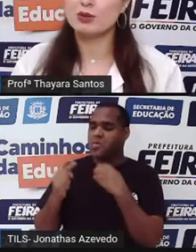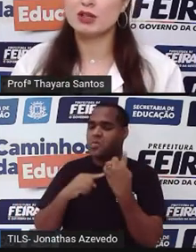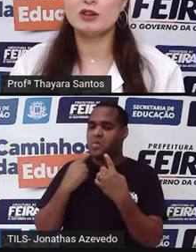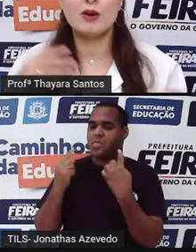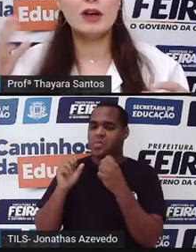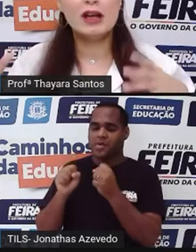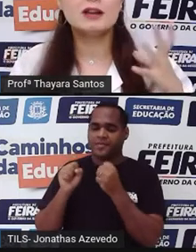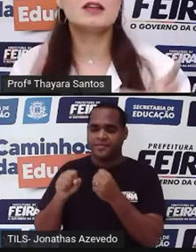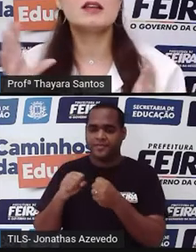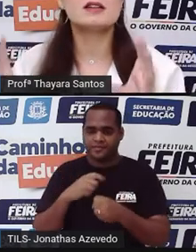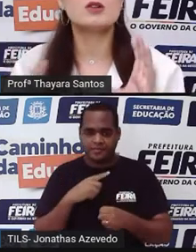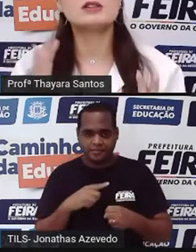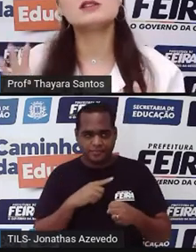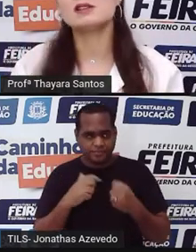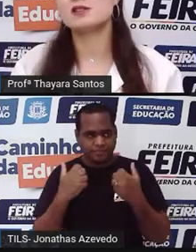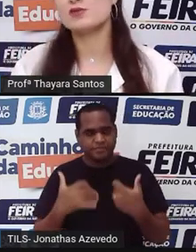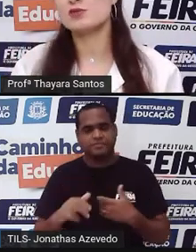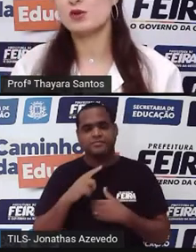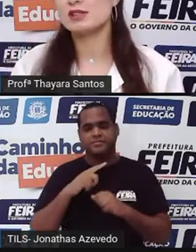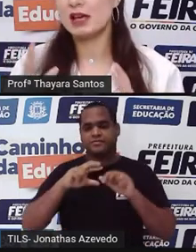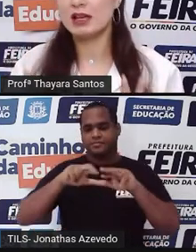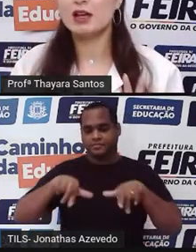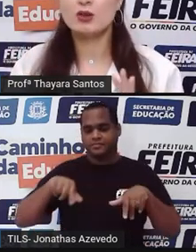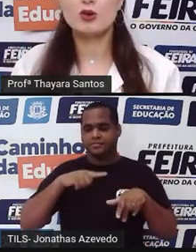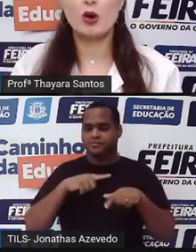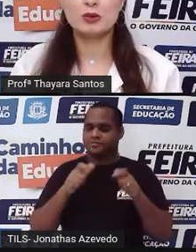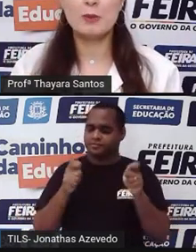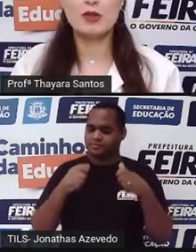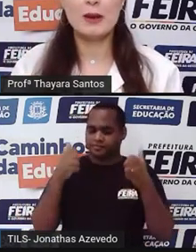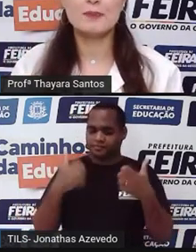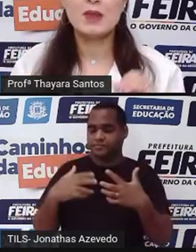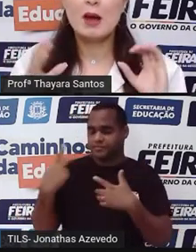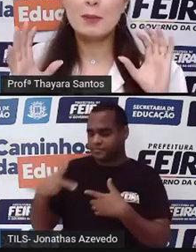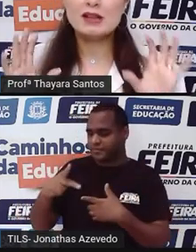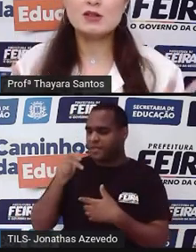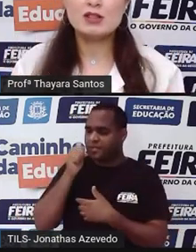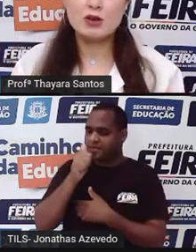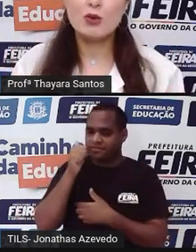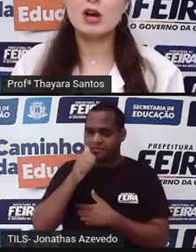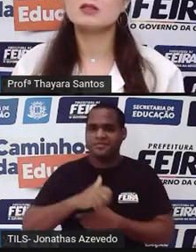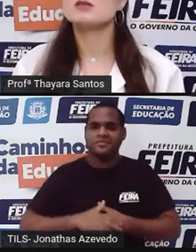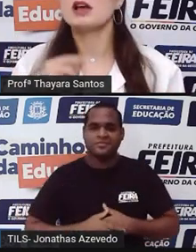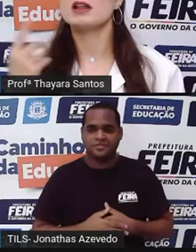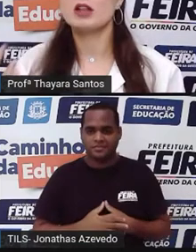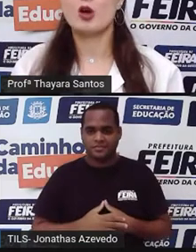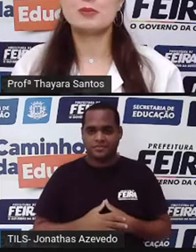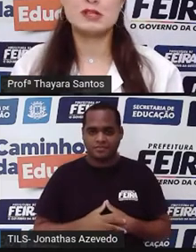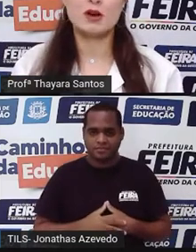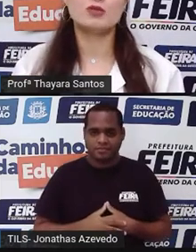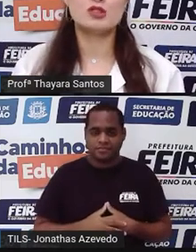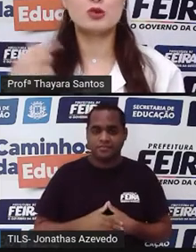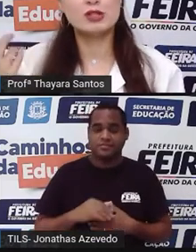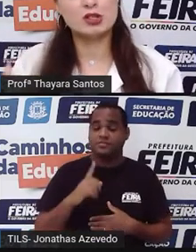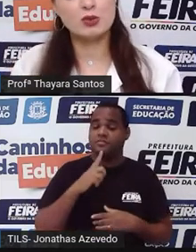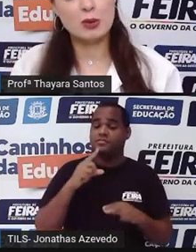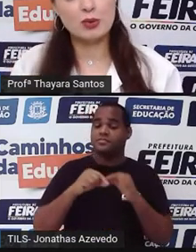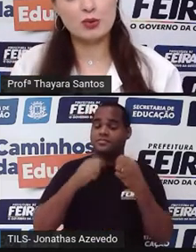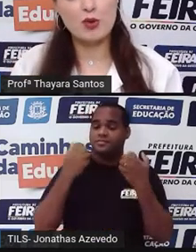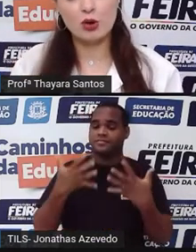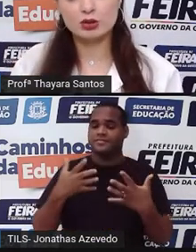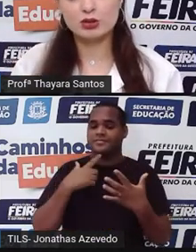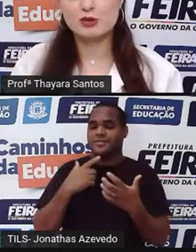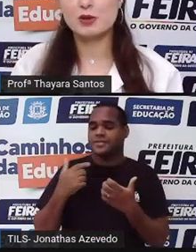Quando ele chegar em um e eu tenho todas essas funções aí no corpo da mulher passou e cinco anos ela tem a opção de